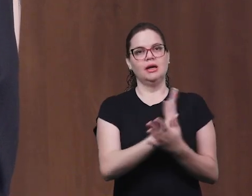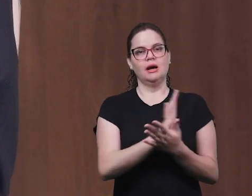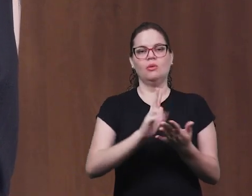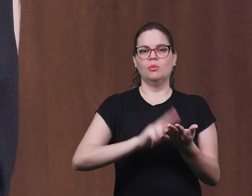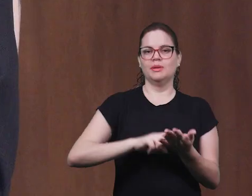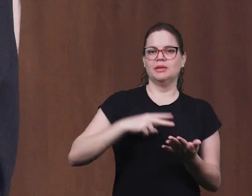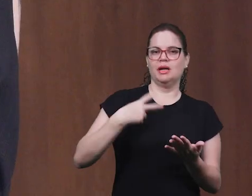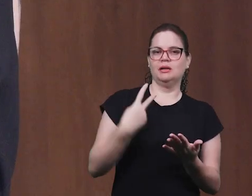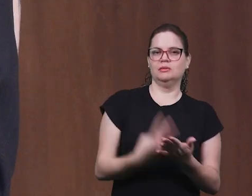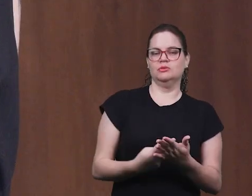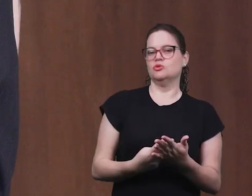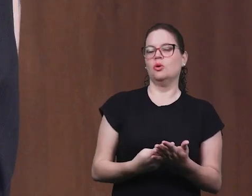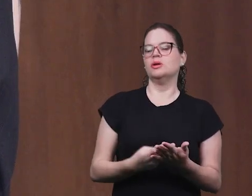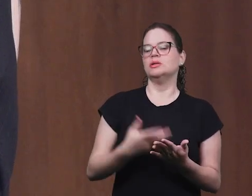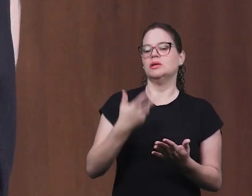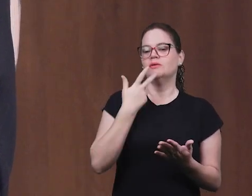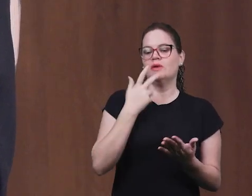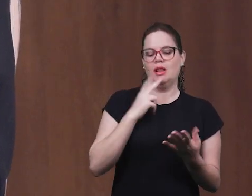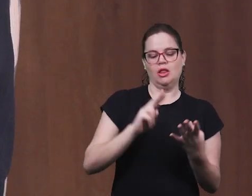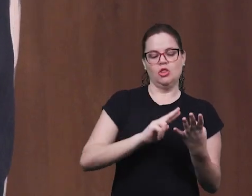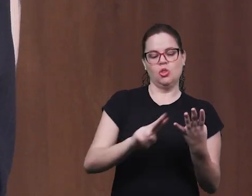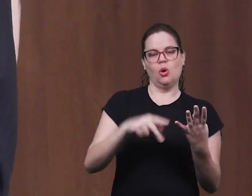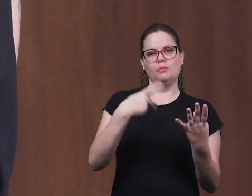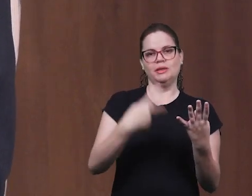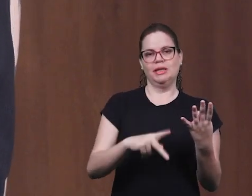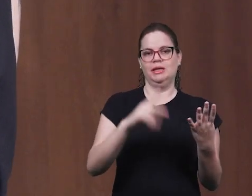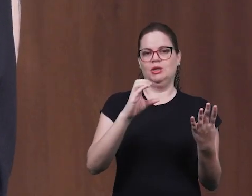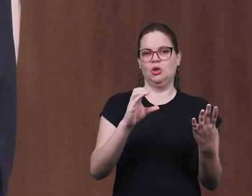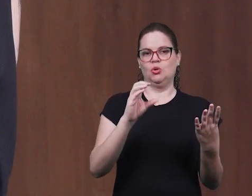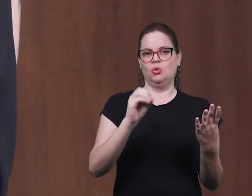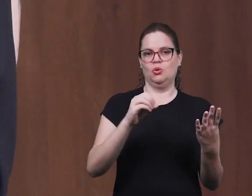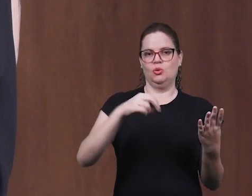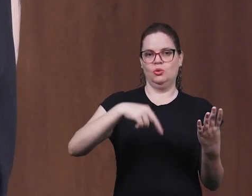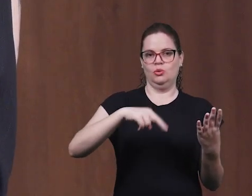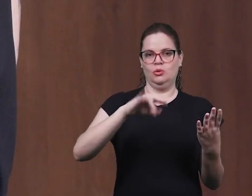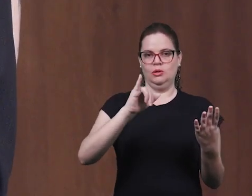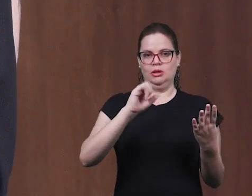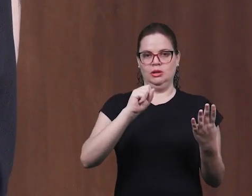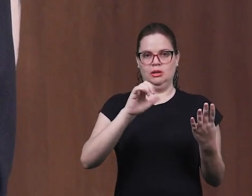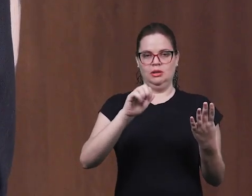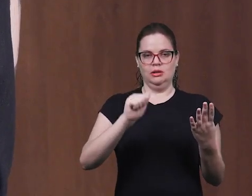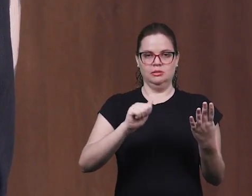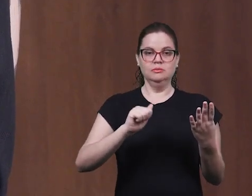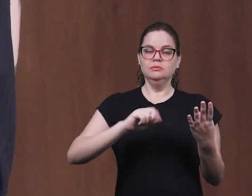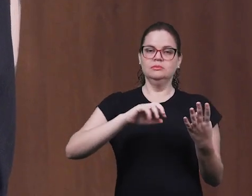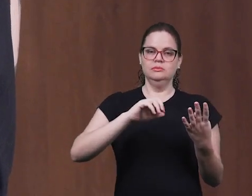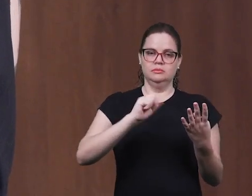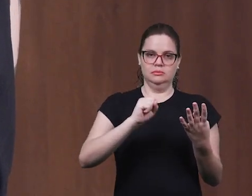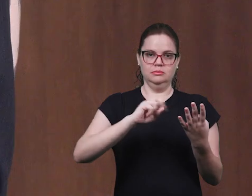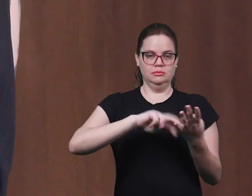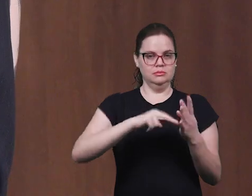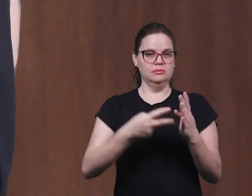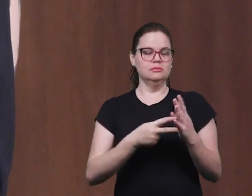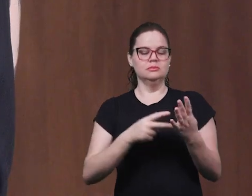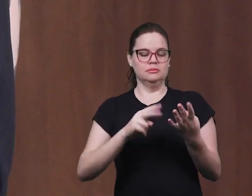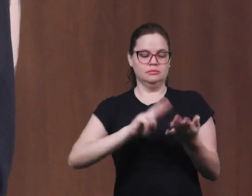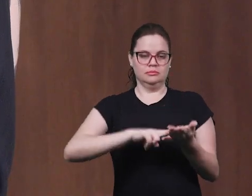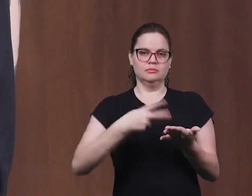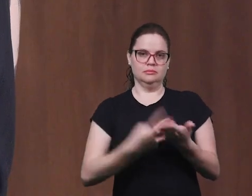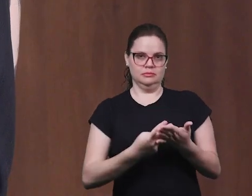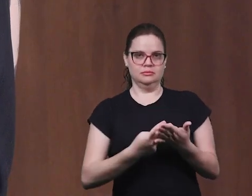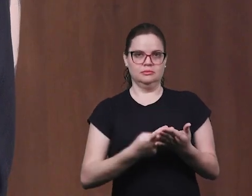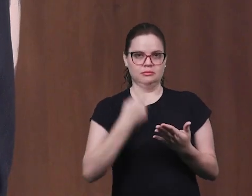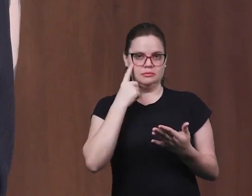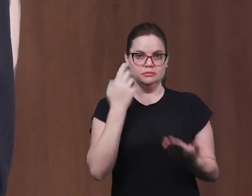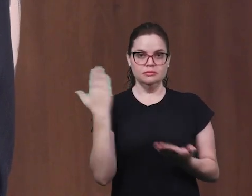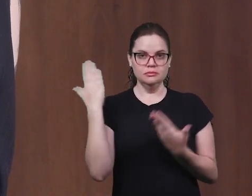ou simplesmente Conias. É o mesmo nome, questão somente de tradução. Esses nomes também ali contidos